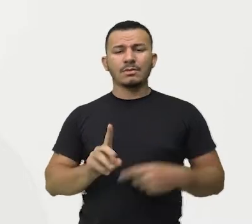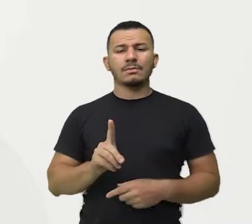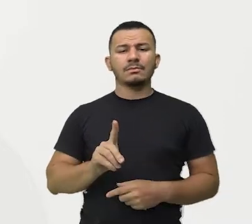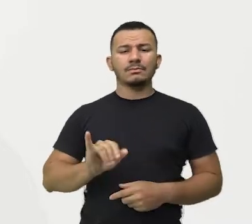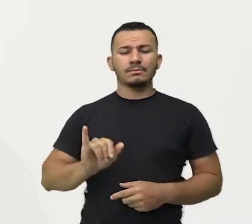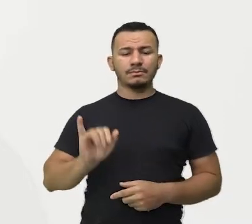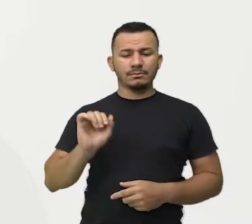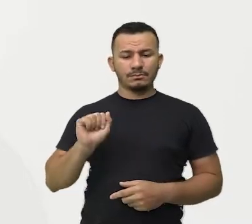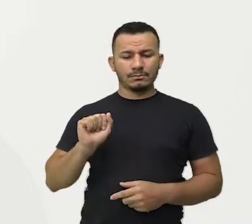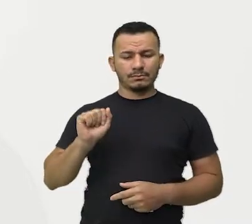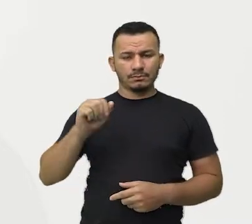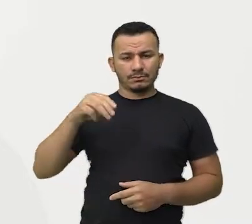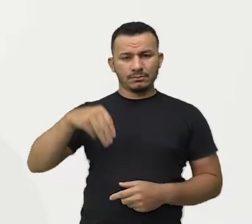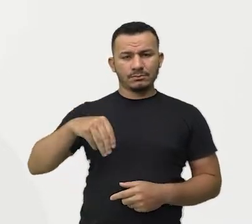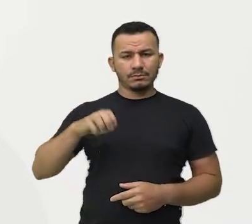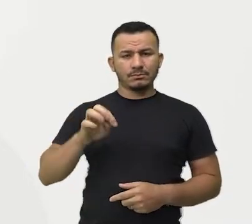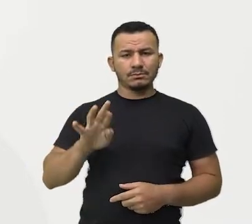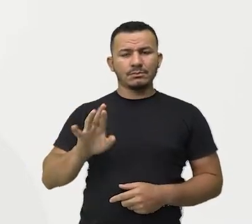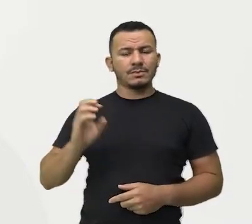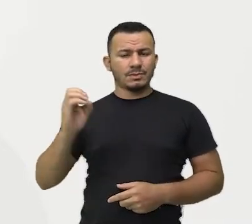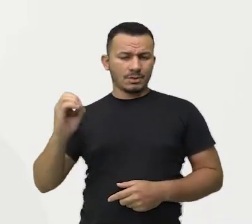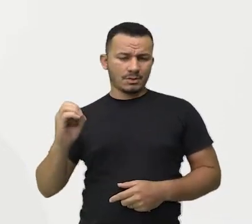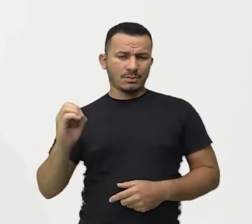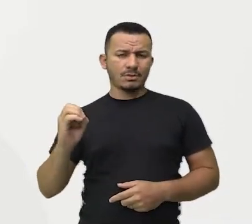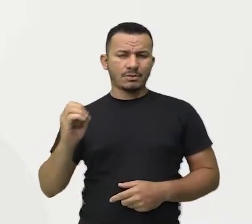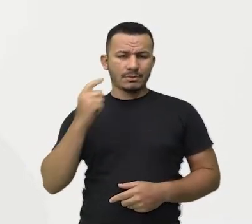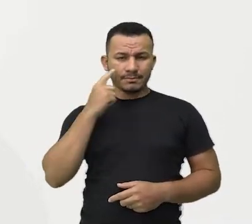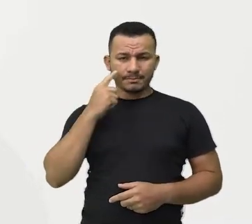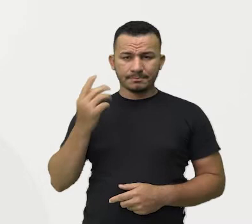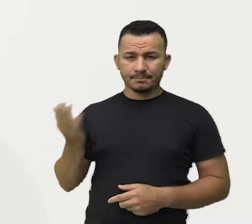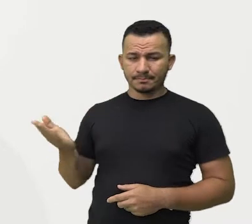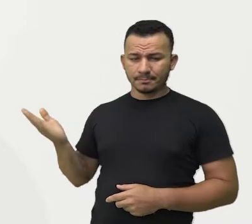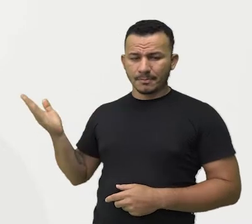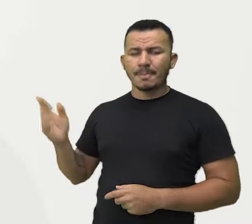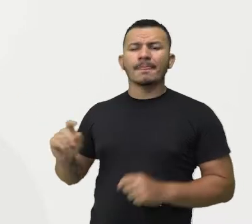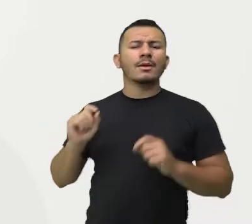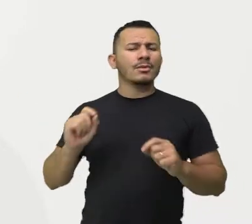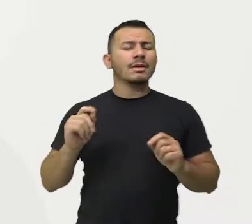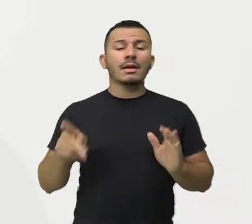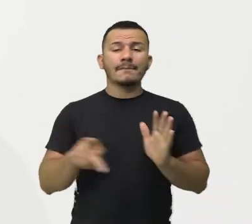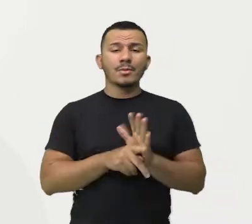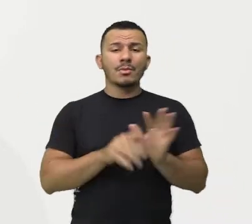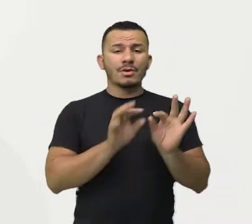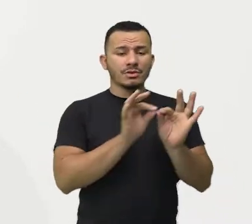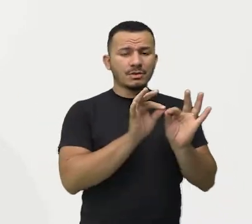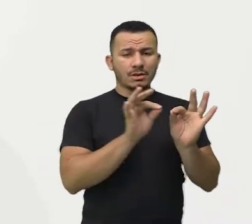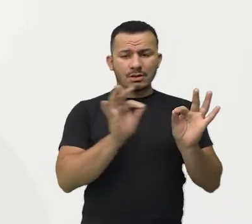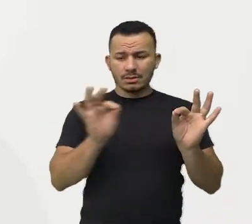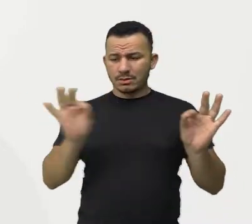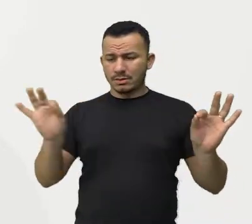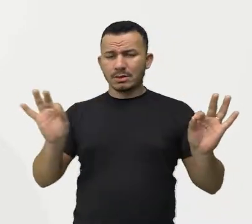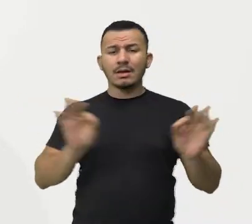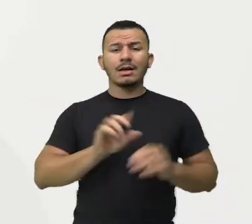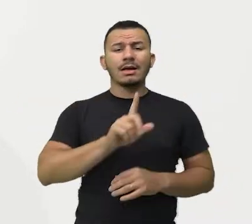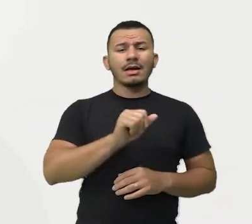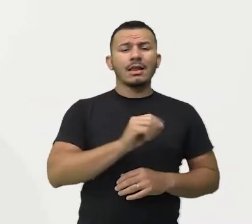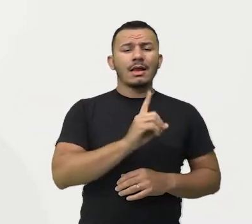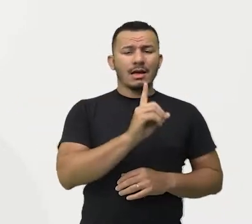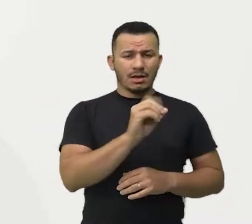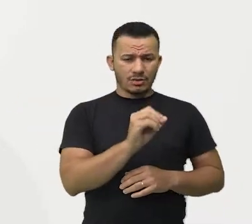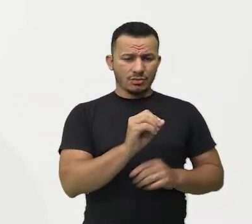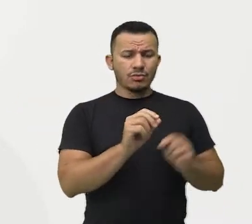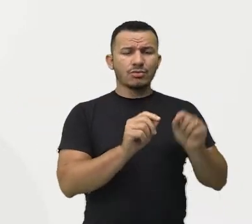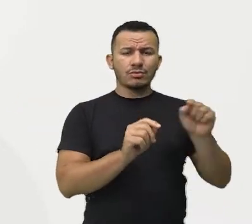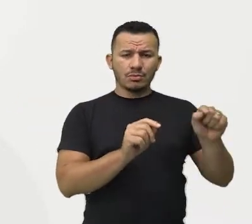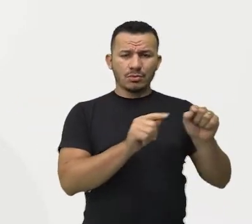outro elemento, pessoal, é o diâmetro. Opa! Diâmetro, olha só, o diâmetro é a distância de um